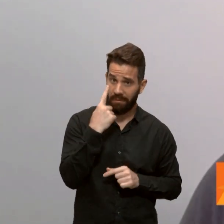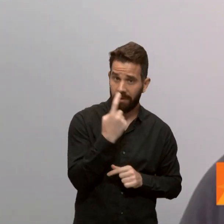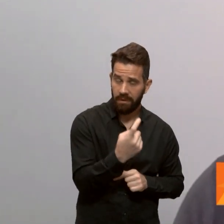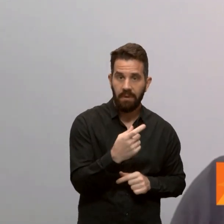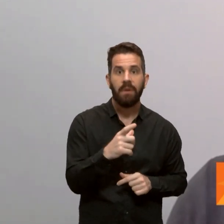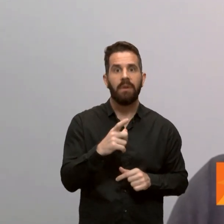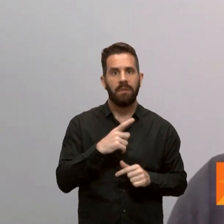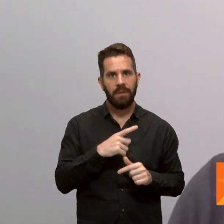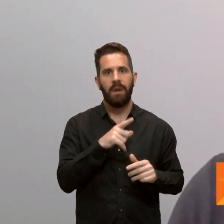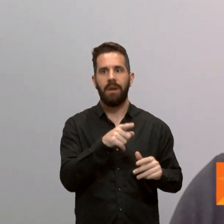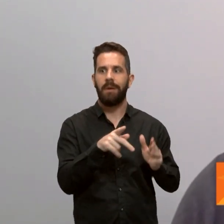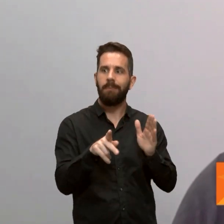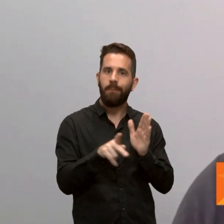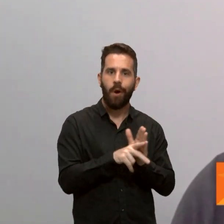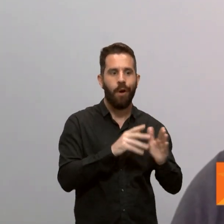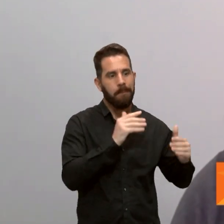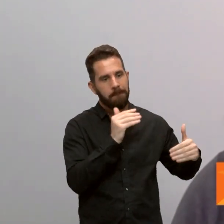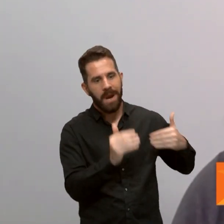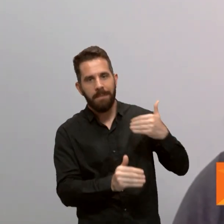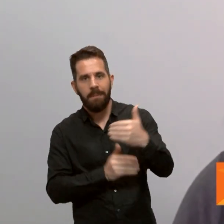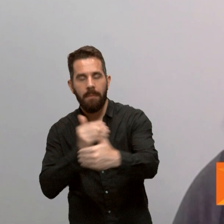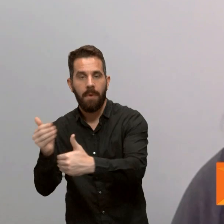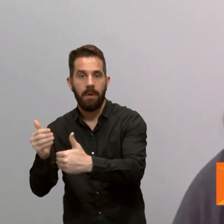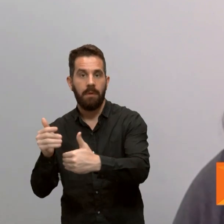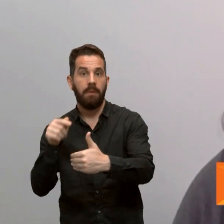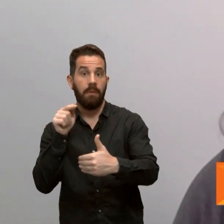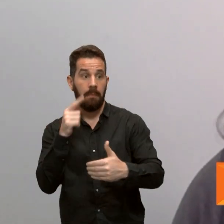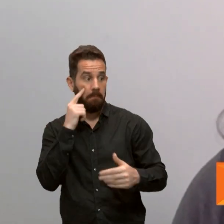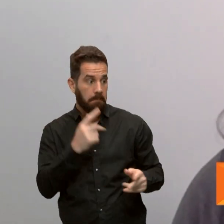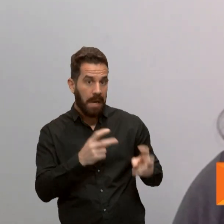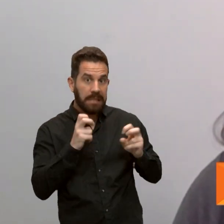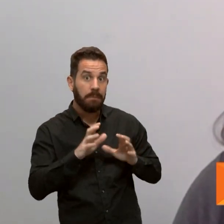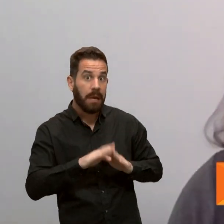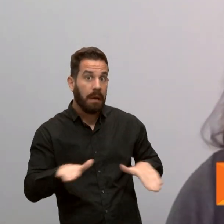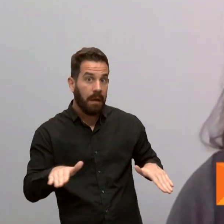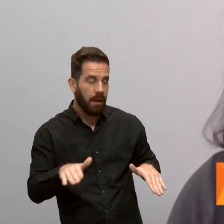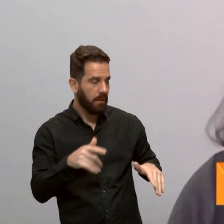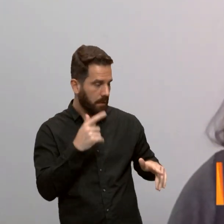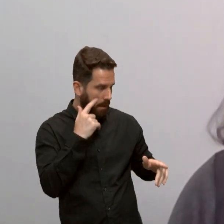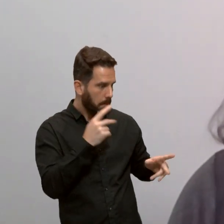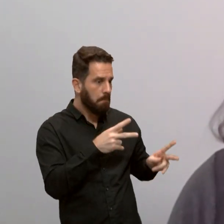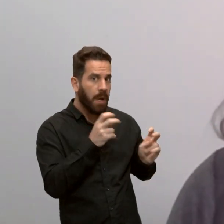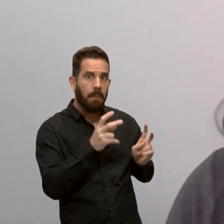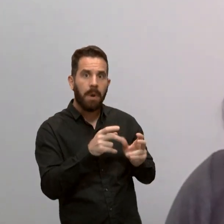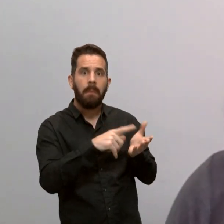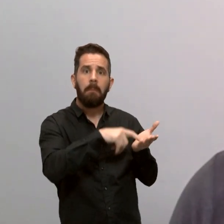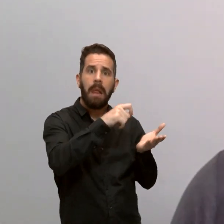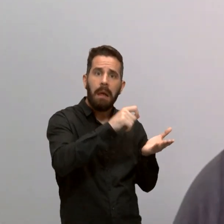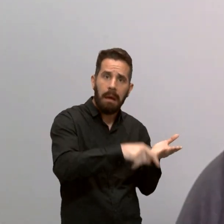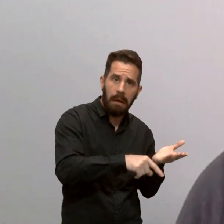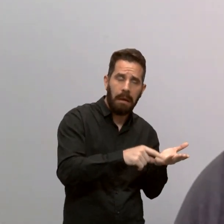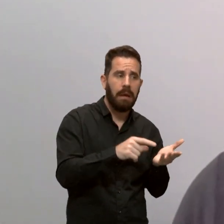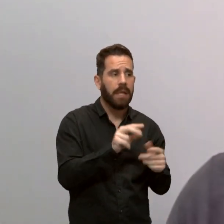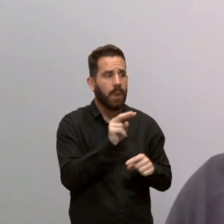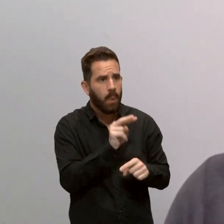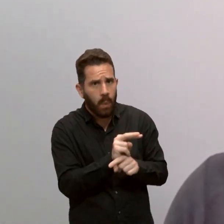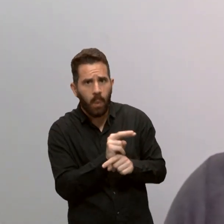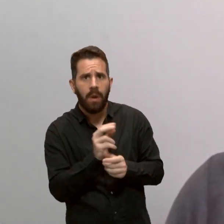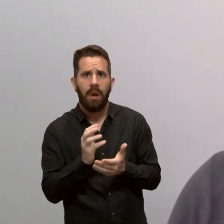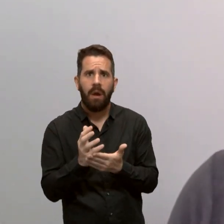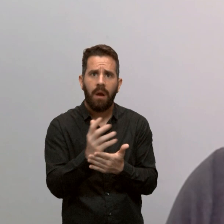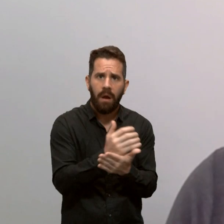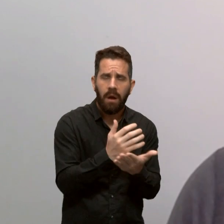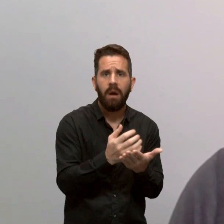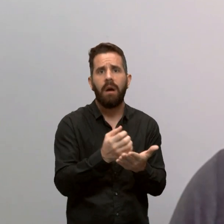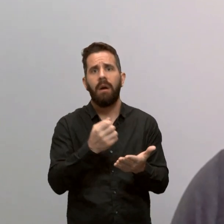seria um sistema alimentar que eles vivenciam ali, no final eles ingerem esses alimentos. Então, naqueles períodos, né,